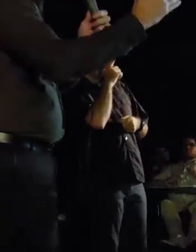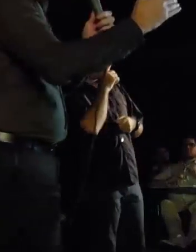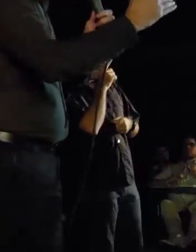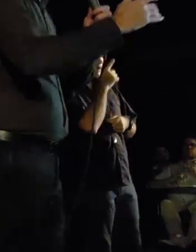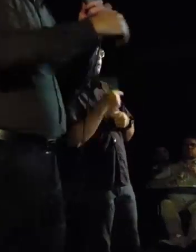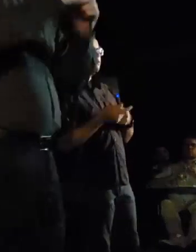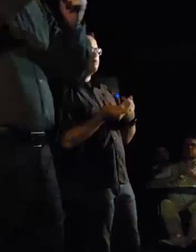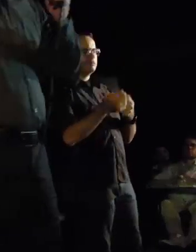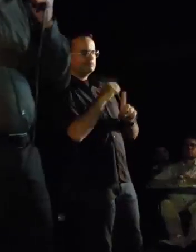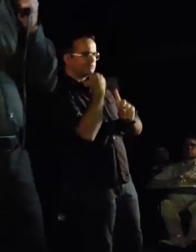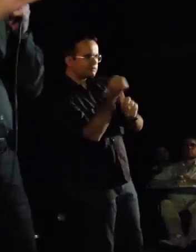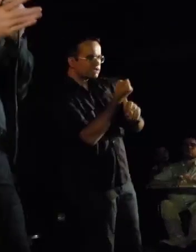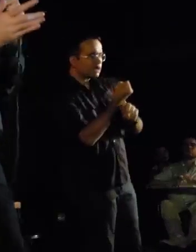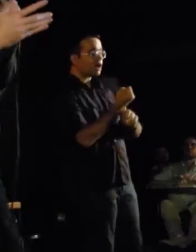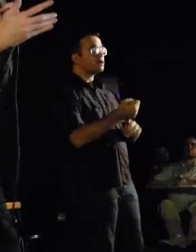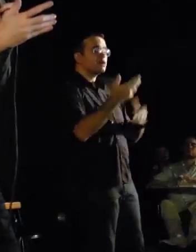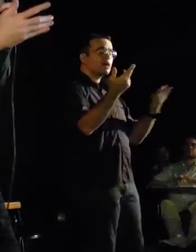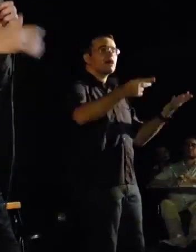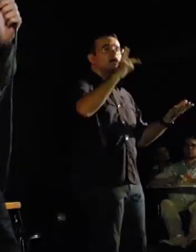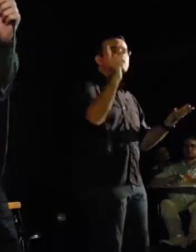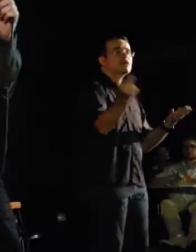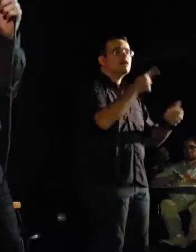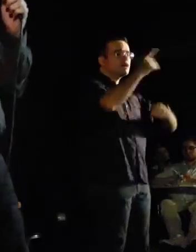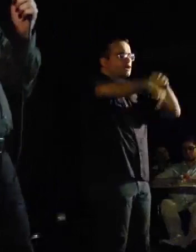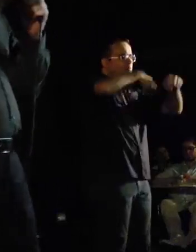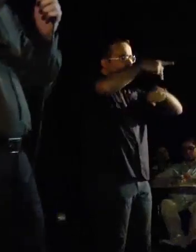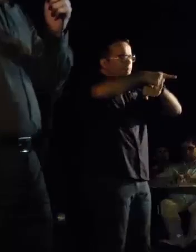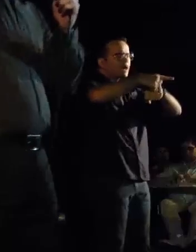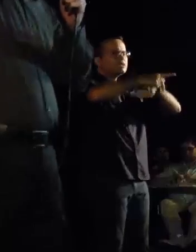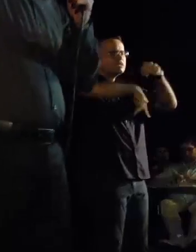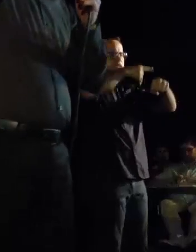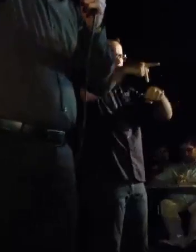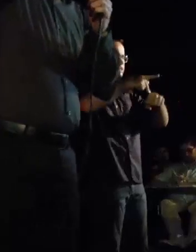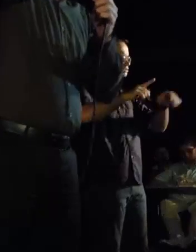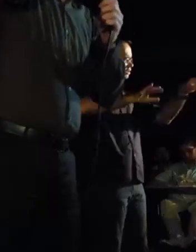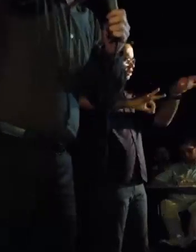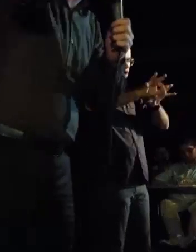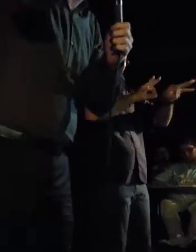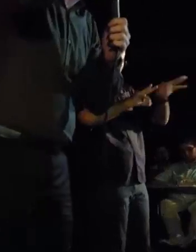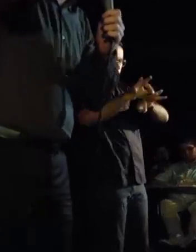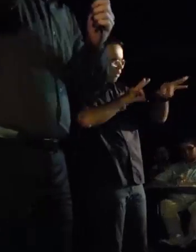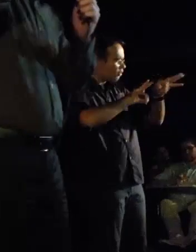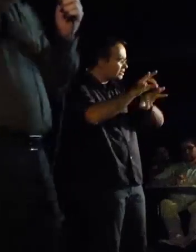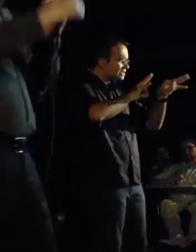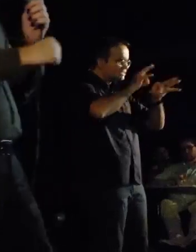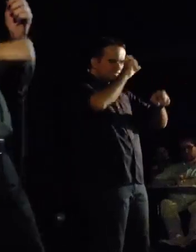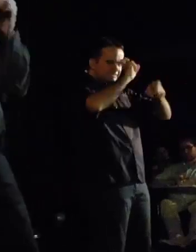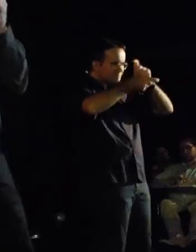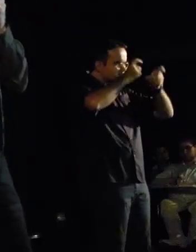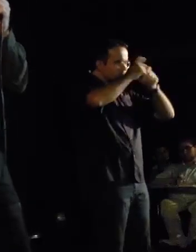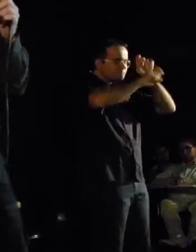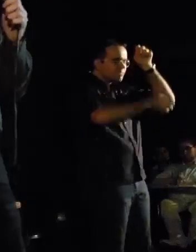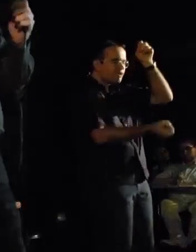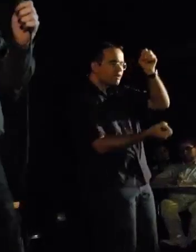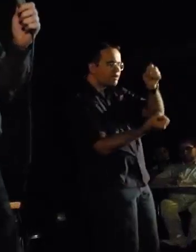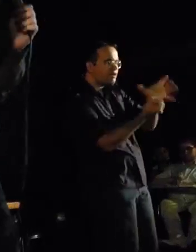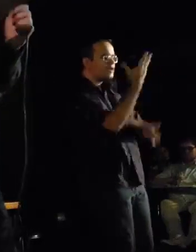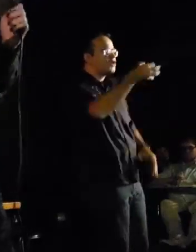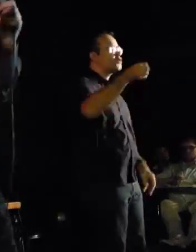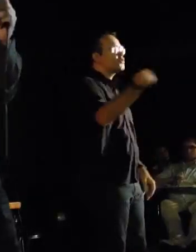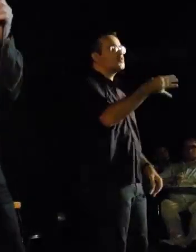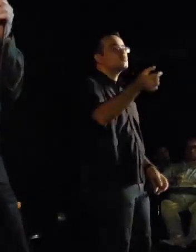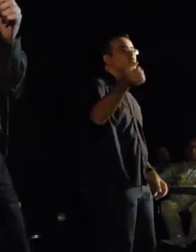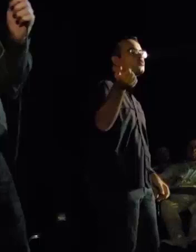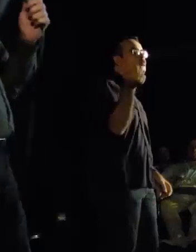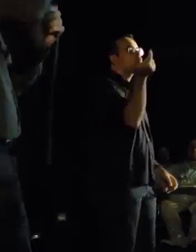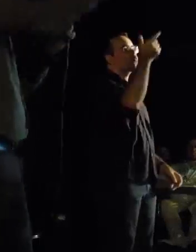levavam estados a contradições que produziriam então alguma outra forma política, alguma outra